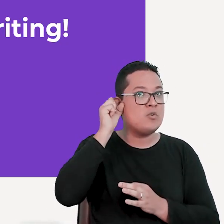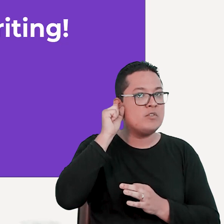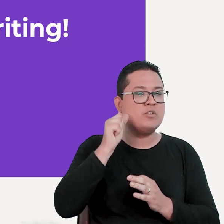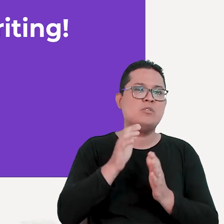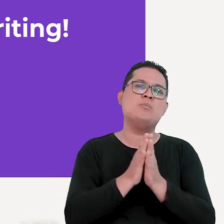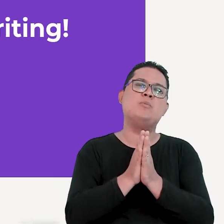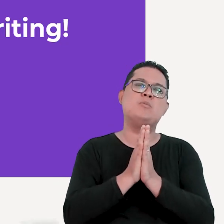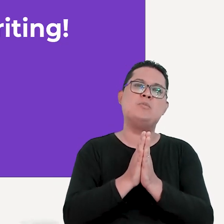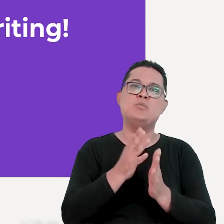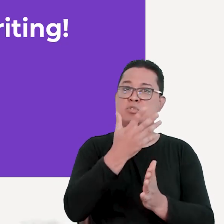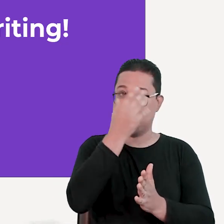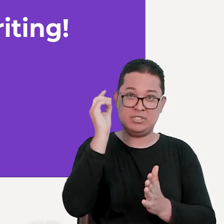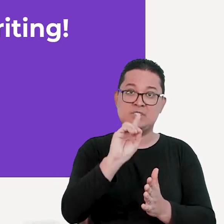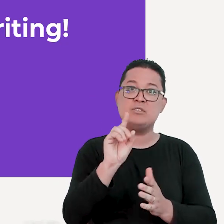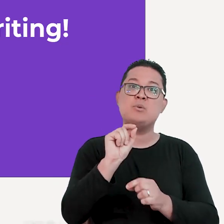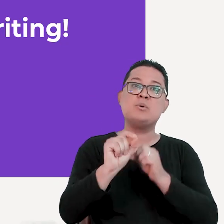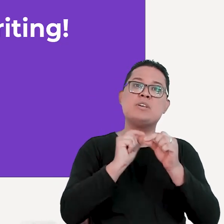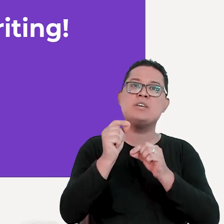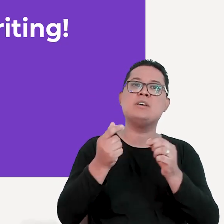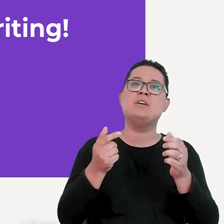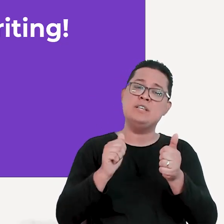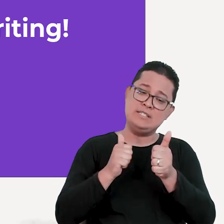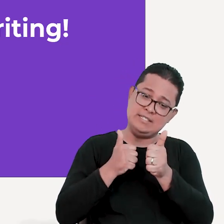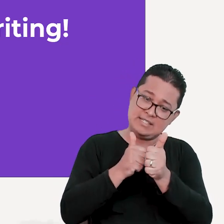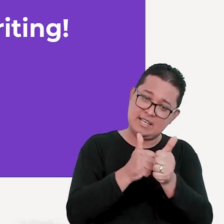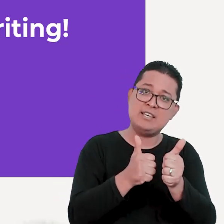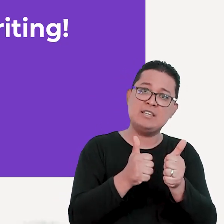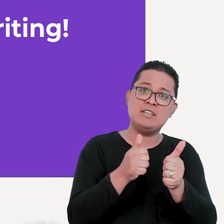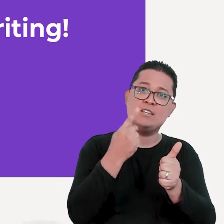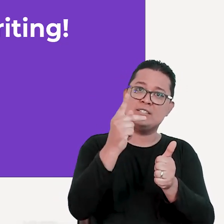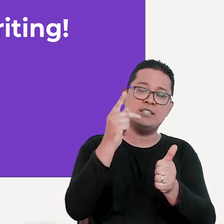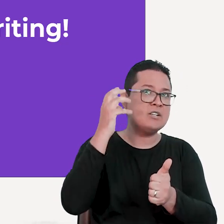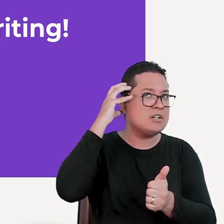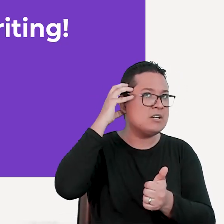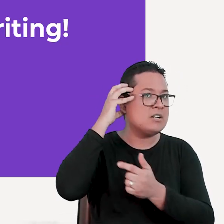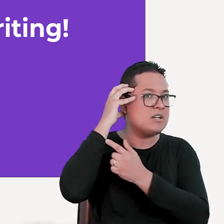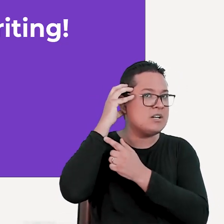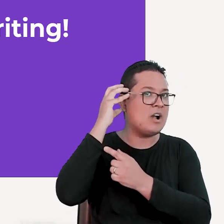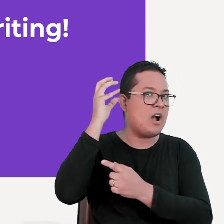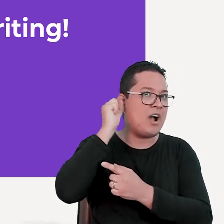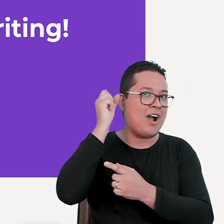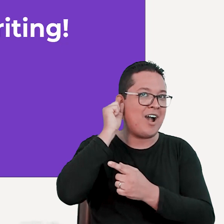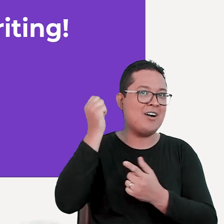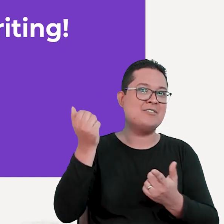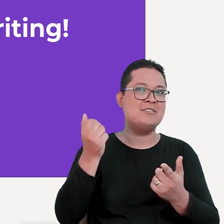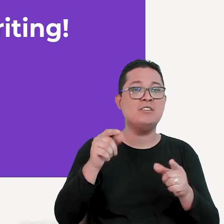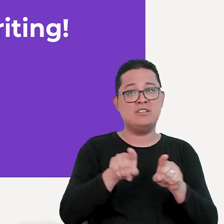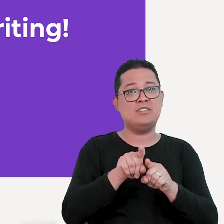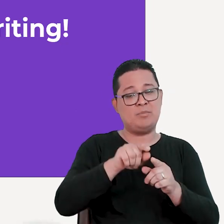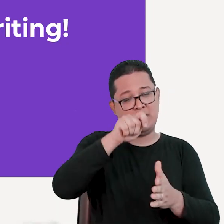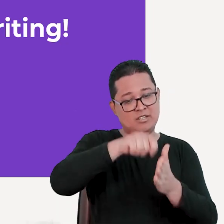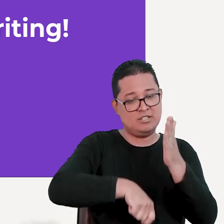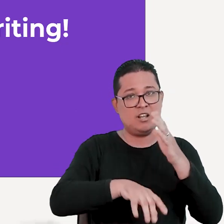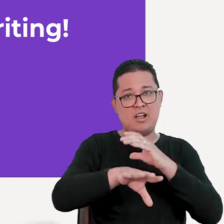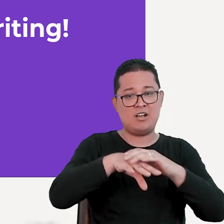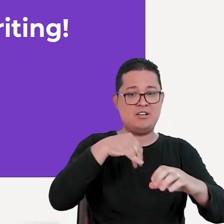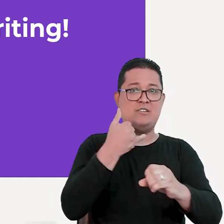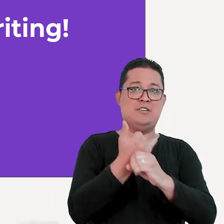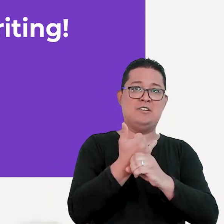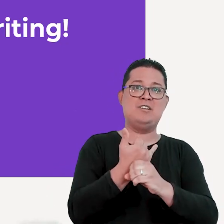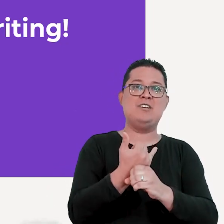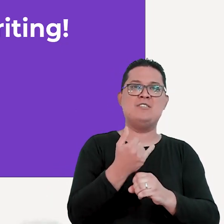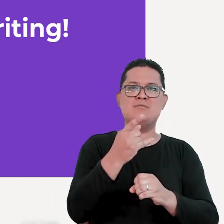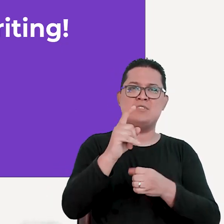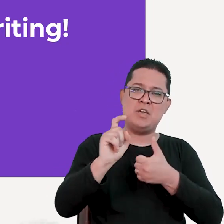favor, não esqueça também de nos seguir aí nas plataformas de áudio e de se inscrever no nosso canal do YouTube. Deixa